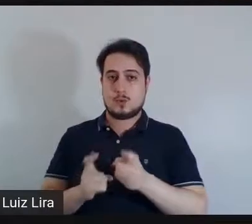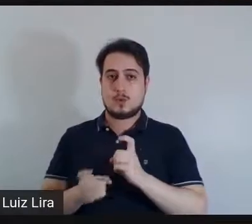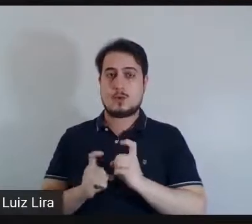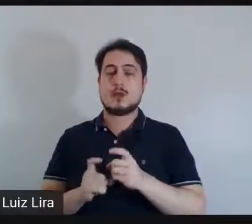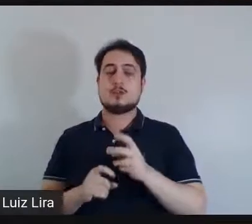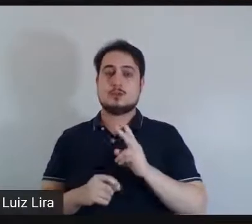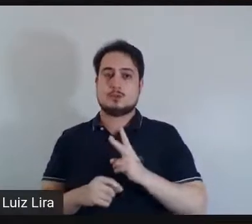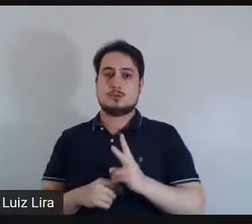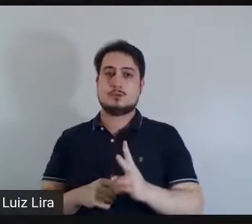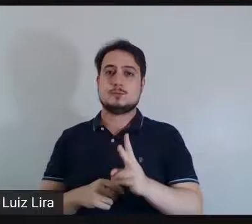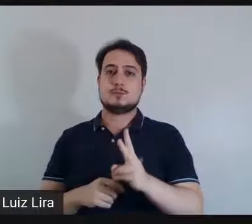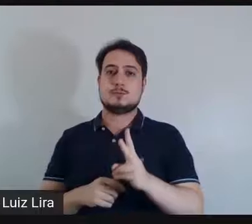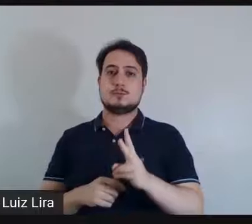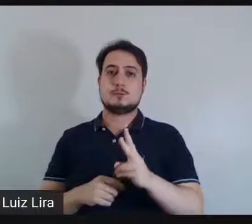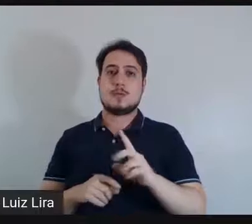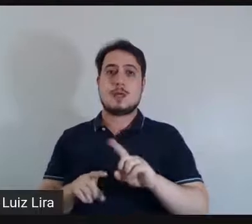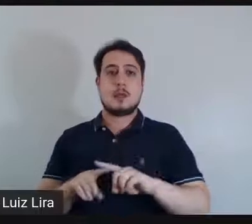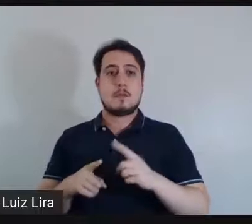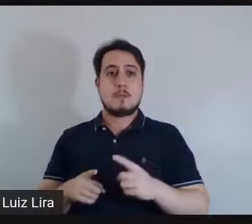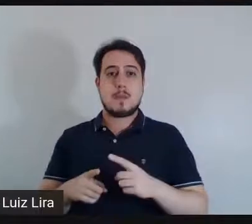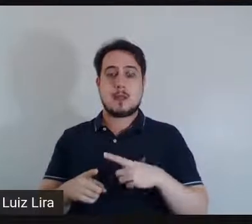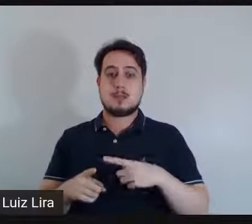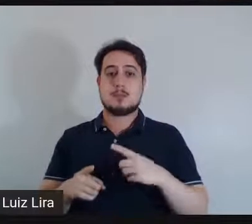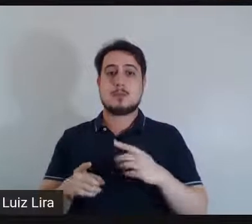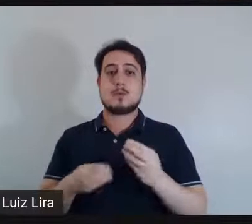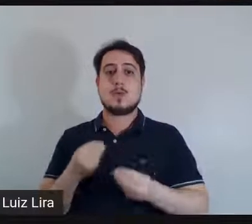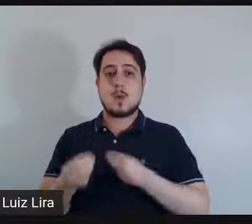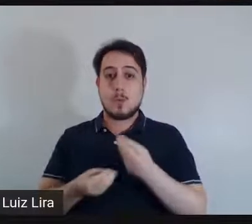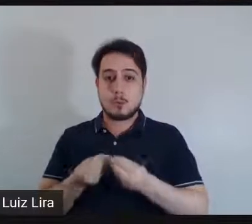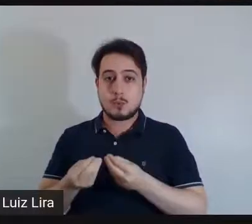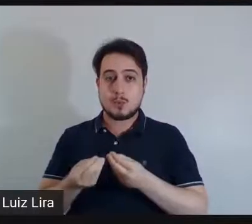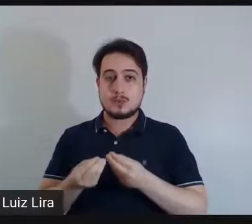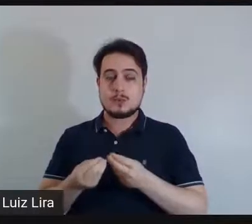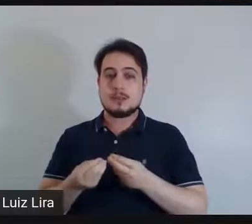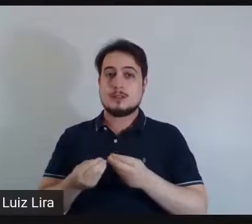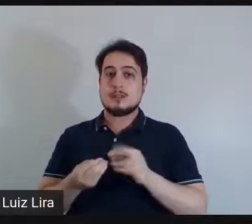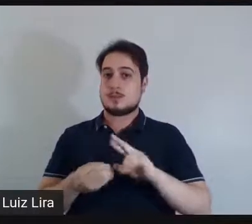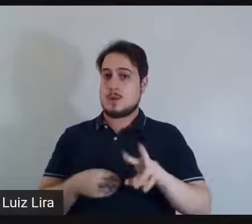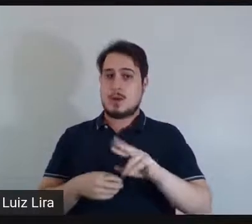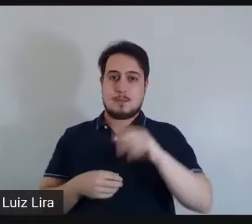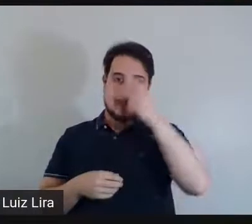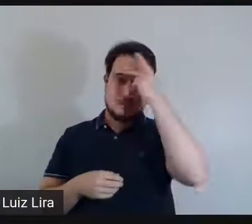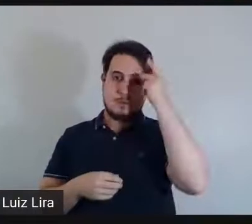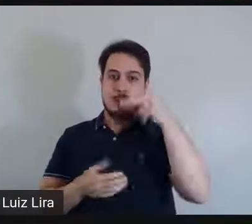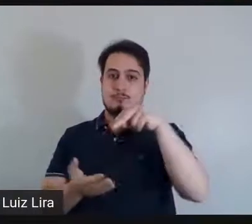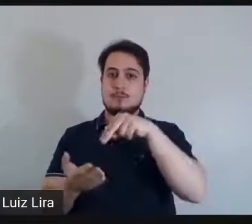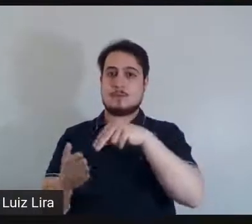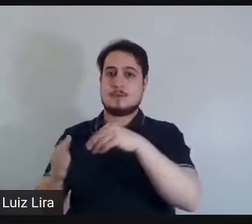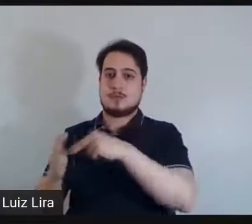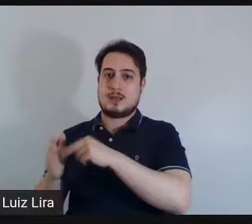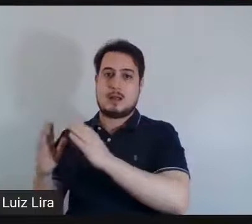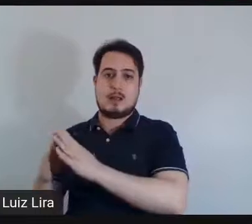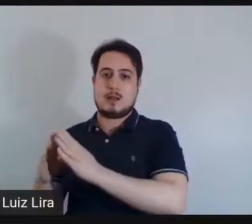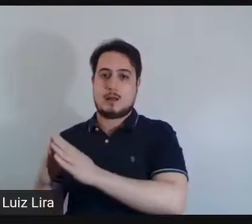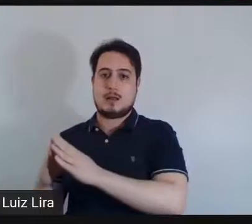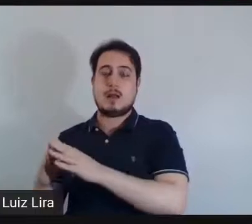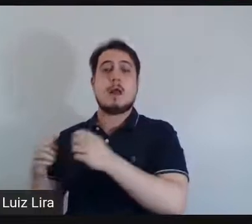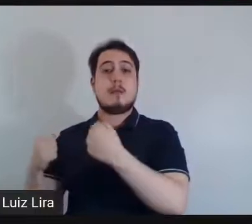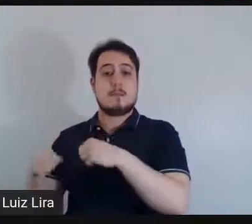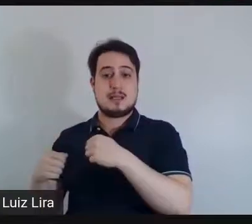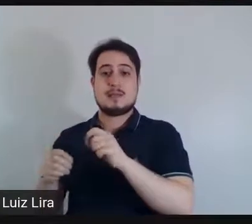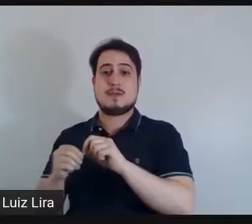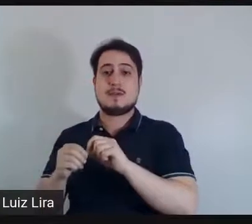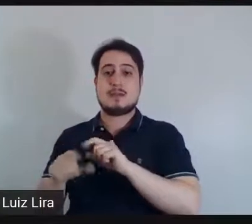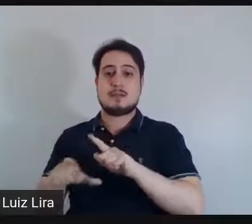estava vigendo, mas da seguinte forma, não a pessoa ficar em casa, sem fazer nada. Ele tinha que fazer remoto,